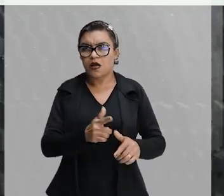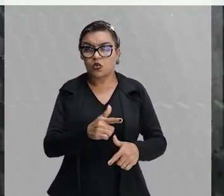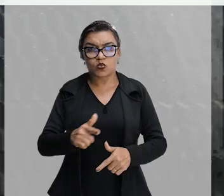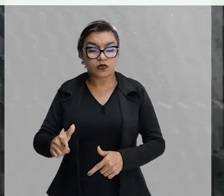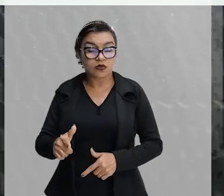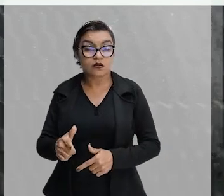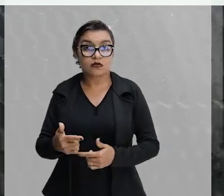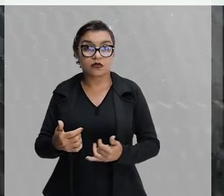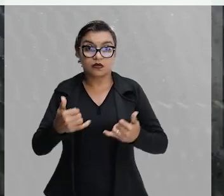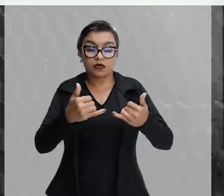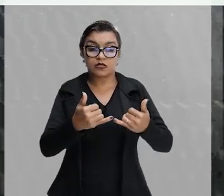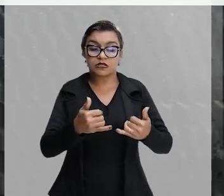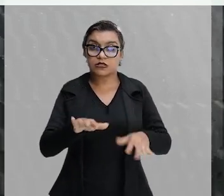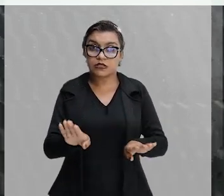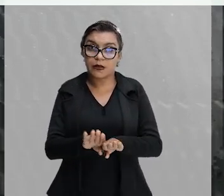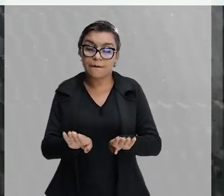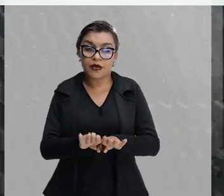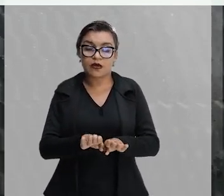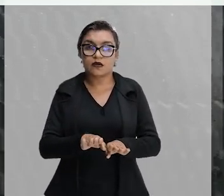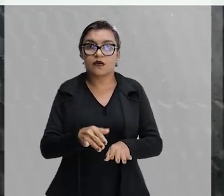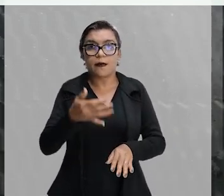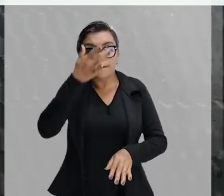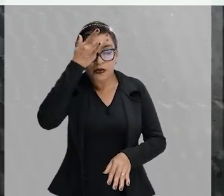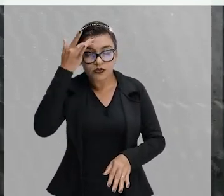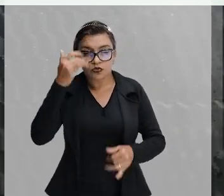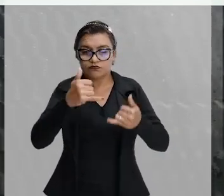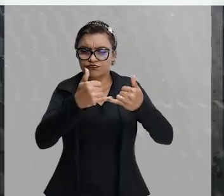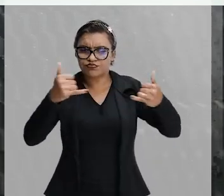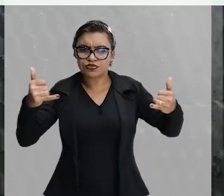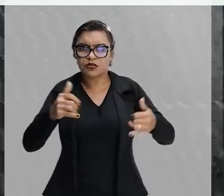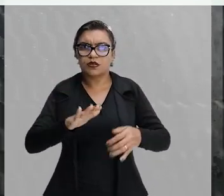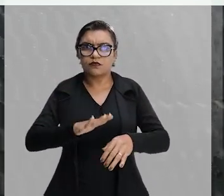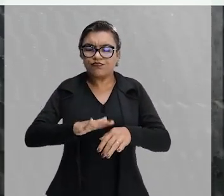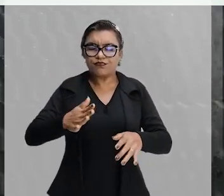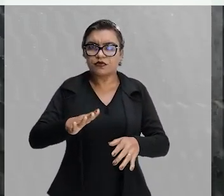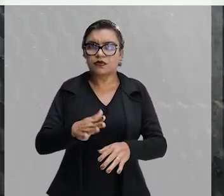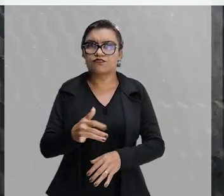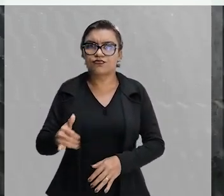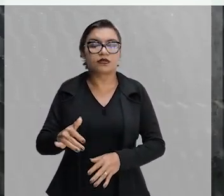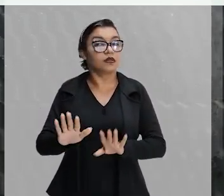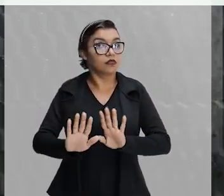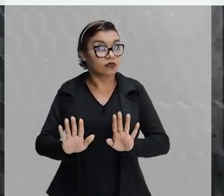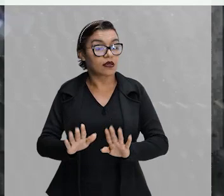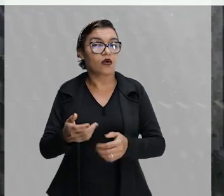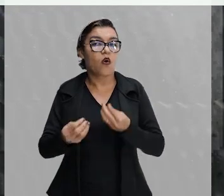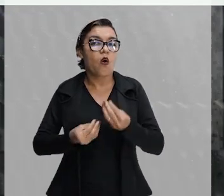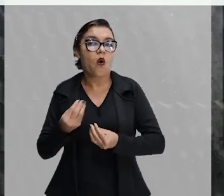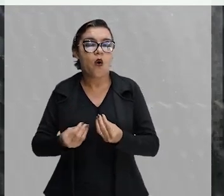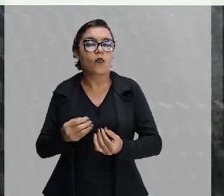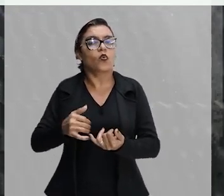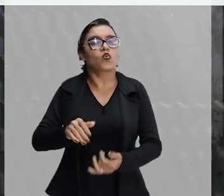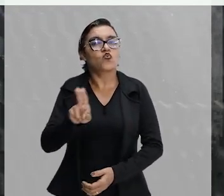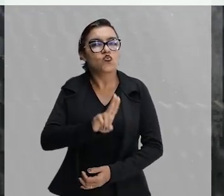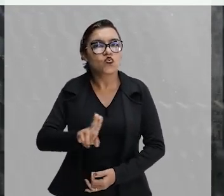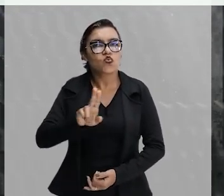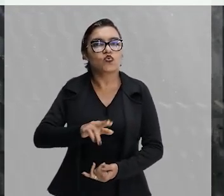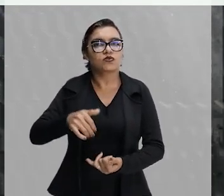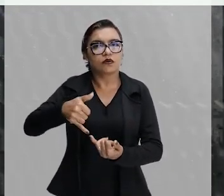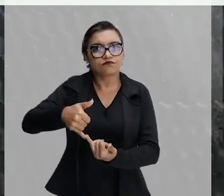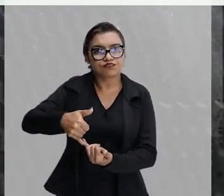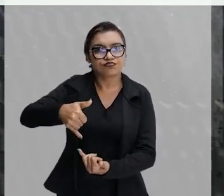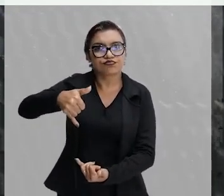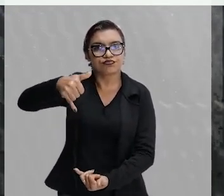elétrica, não recebam um choque, ok? Então, é colocado o aterramento que é justamente para que quando se tem